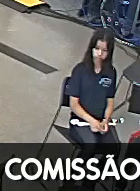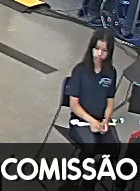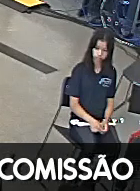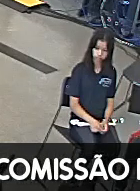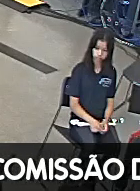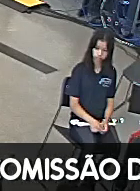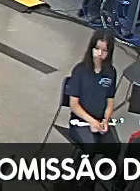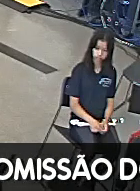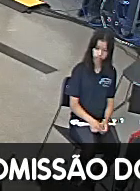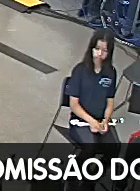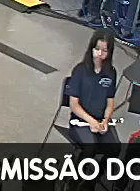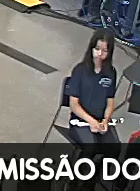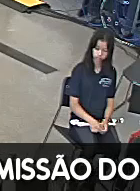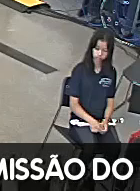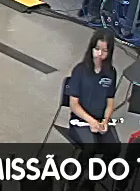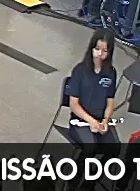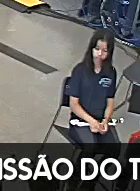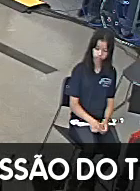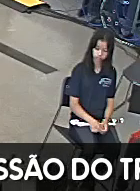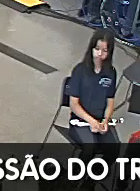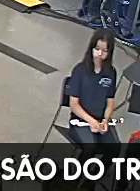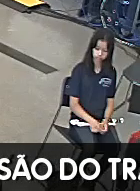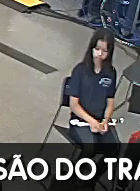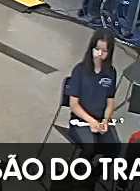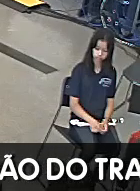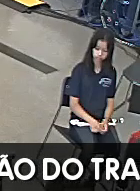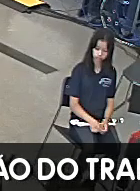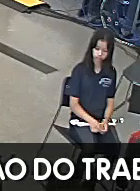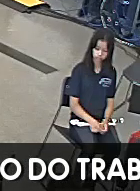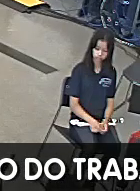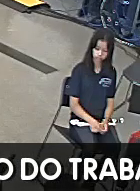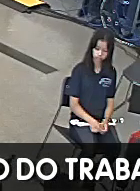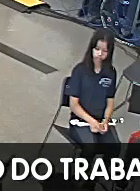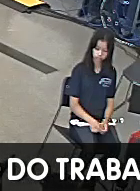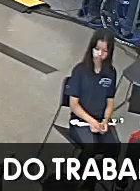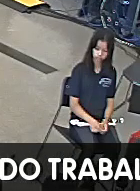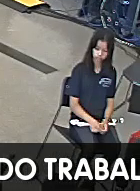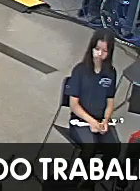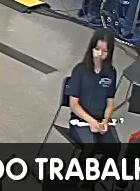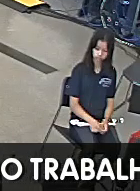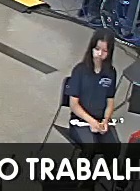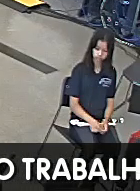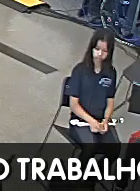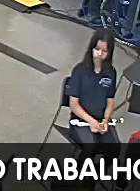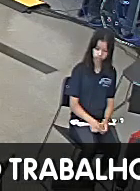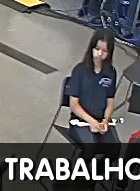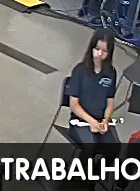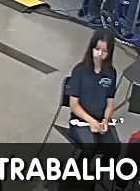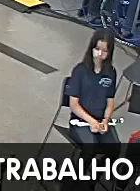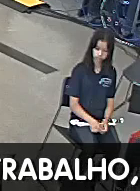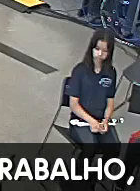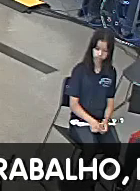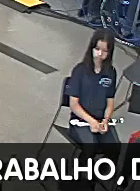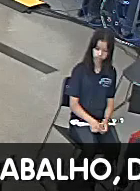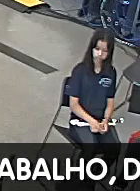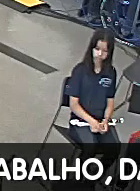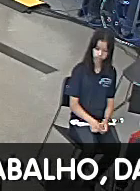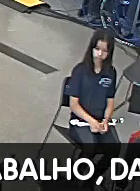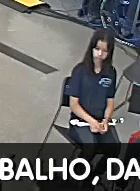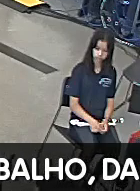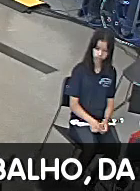empobrecidos, não falem pela voz de vocês, mas o que vocês ensinam, que eles possam ter eles